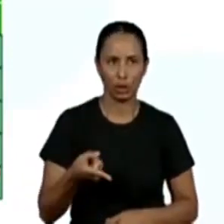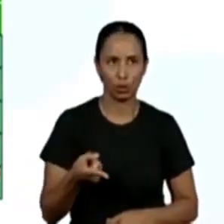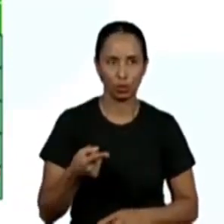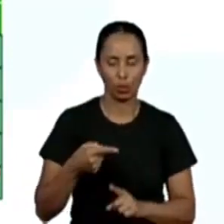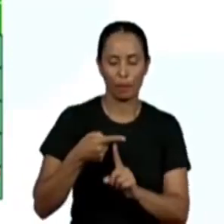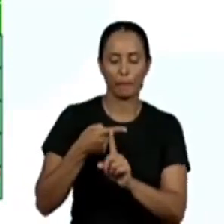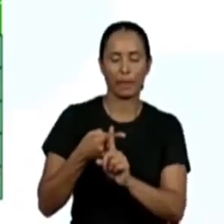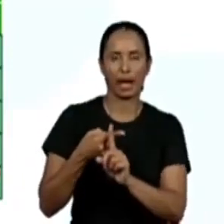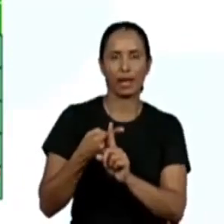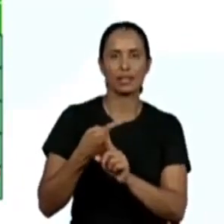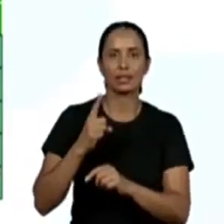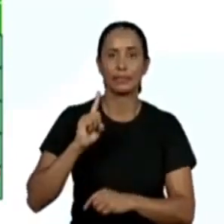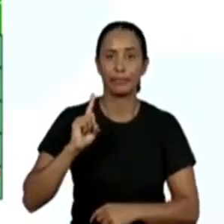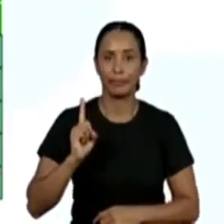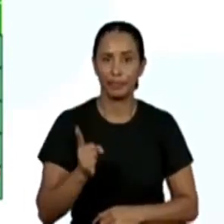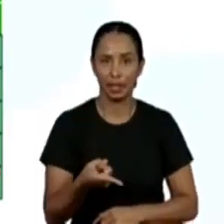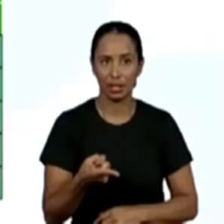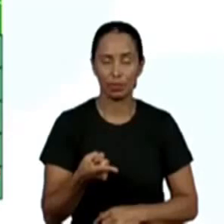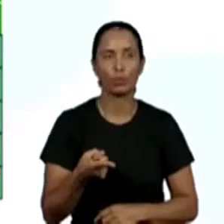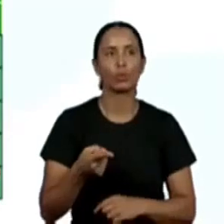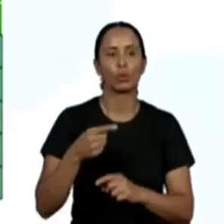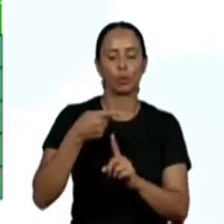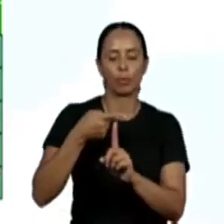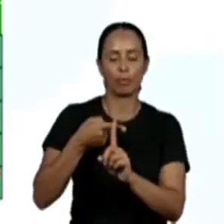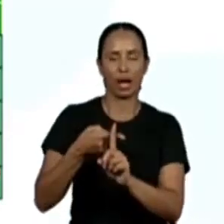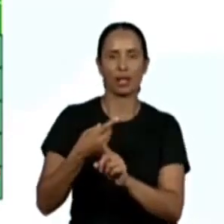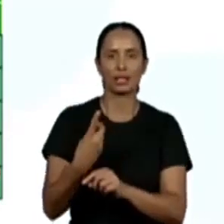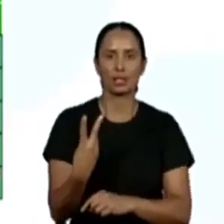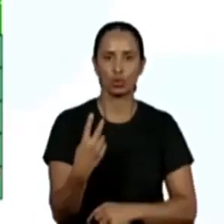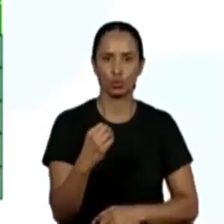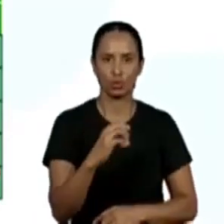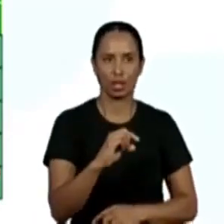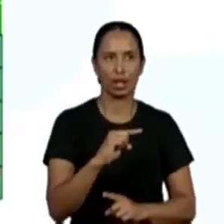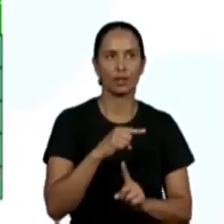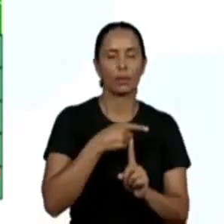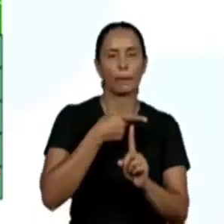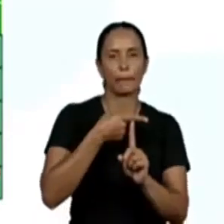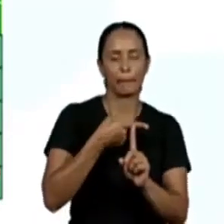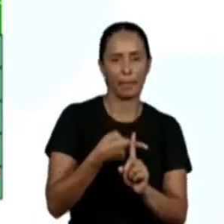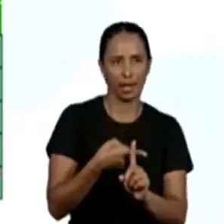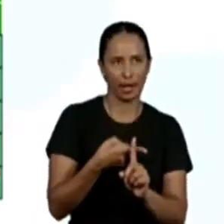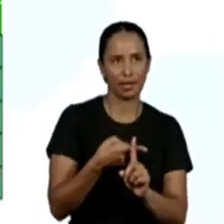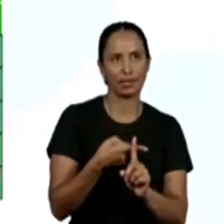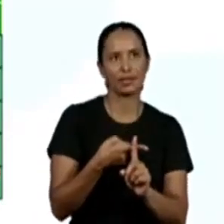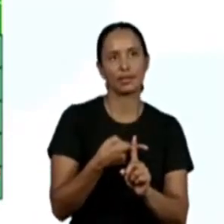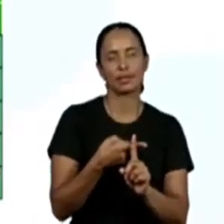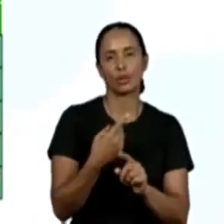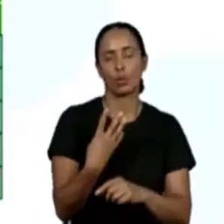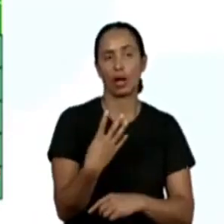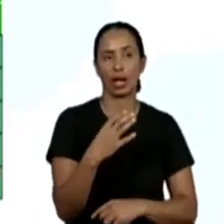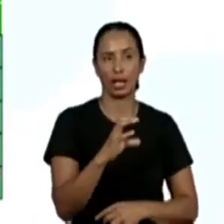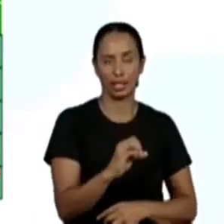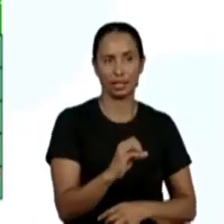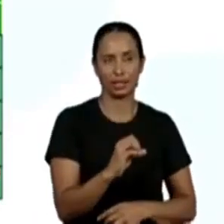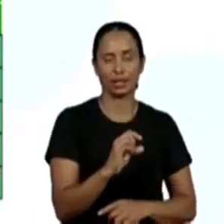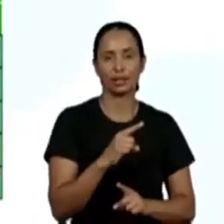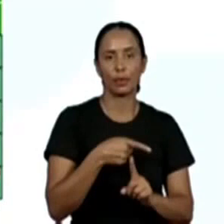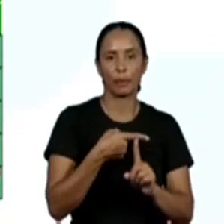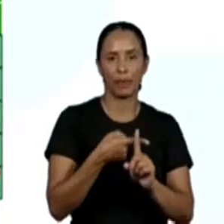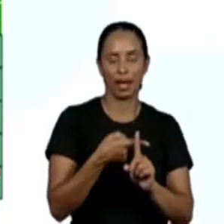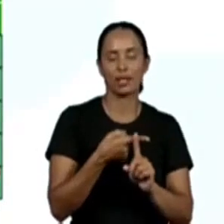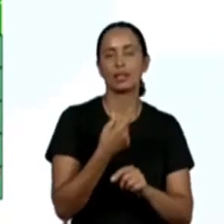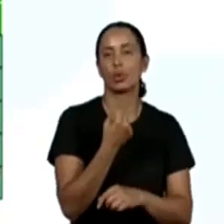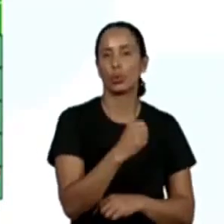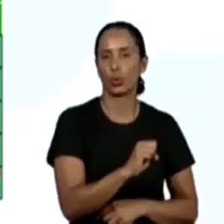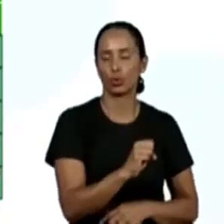1.000, eu estou somando com 200, eu estou somando ali com 40 e eu estou somando com